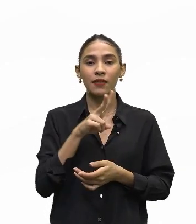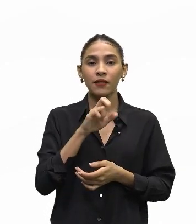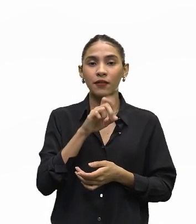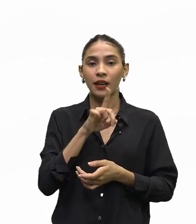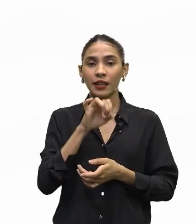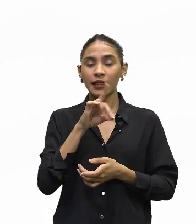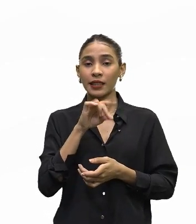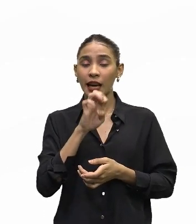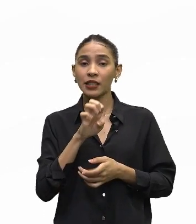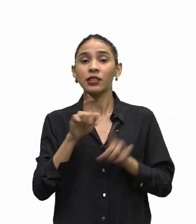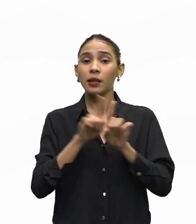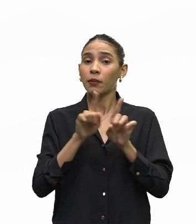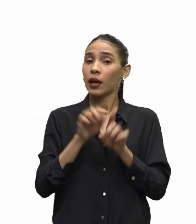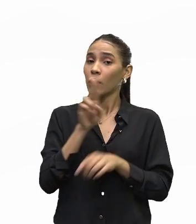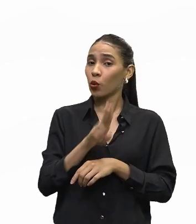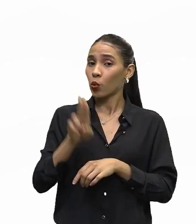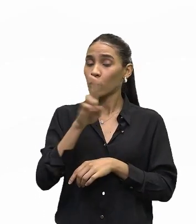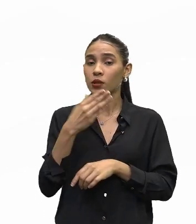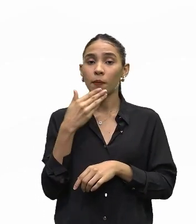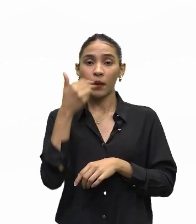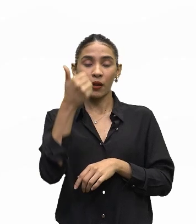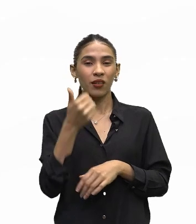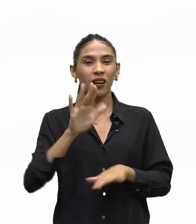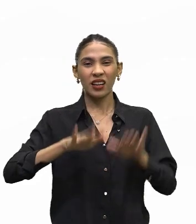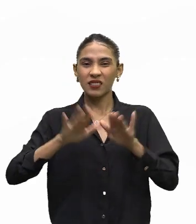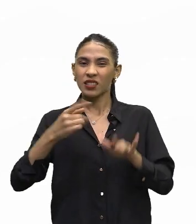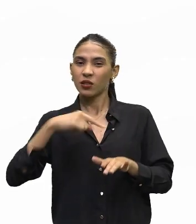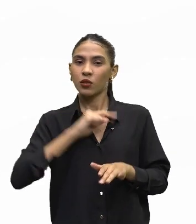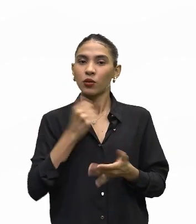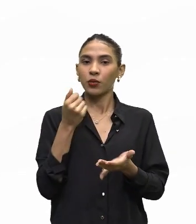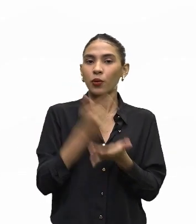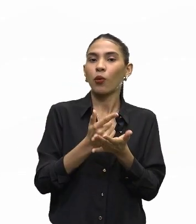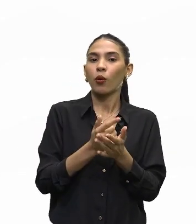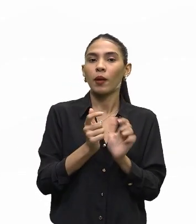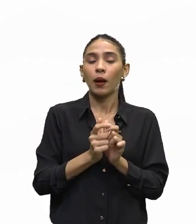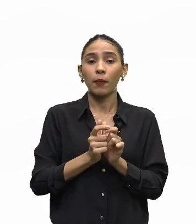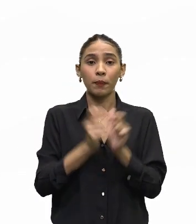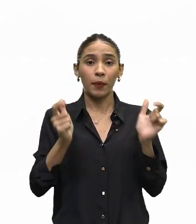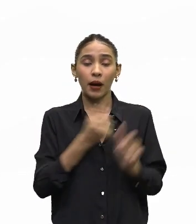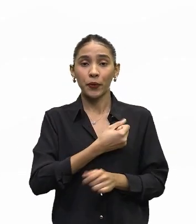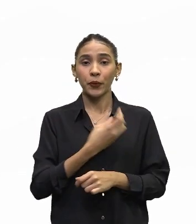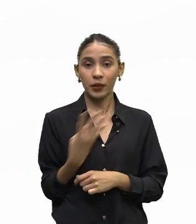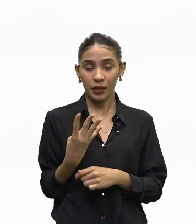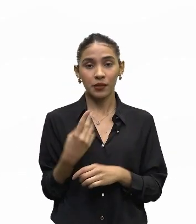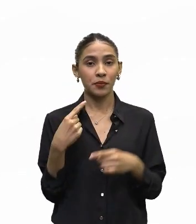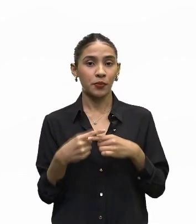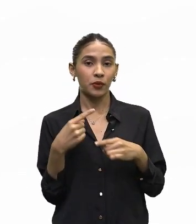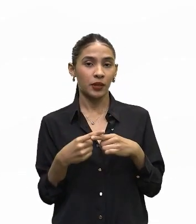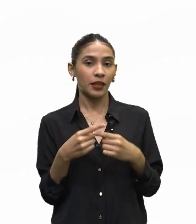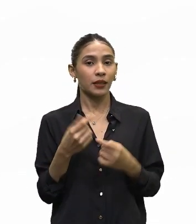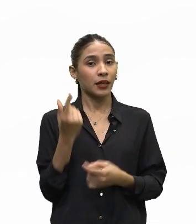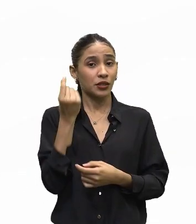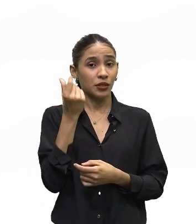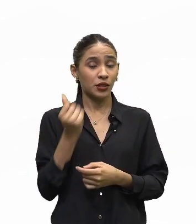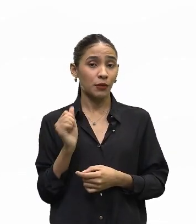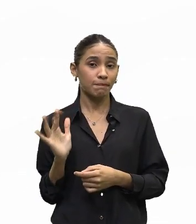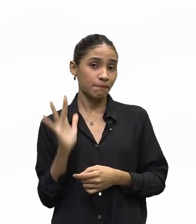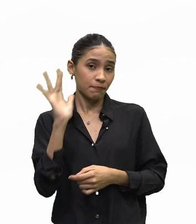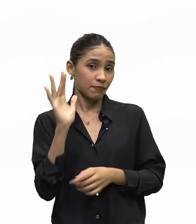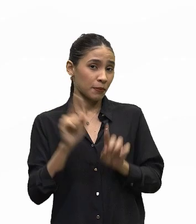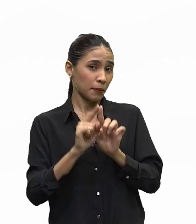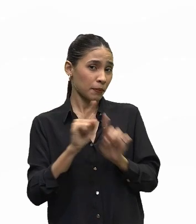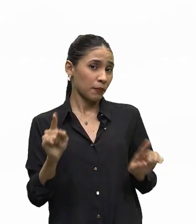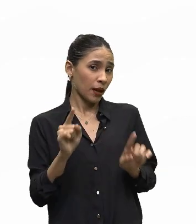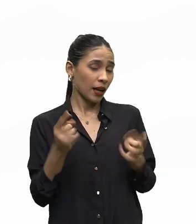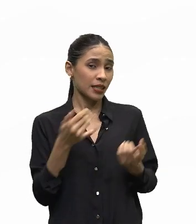você consome melhor. Muitas vezes a gente compra produtos em grande quantidade porque está mais barato, mas não